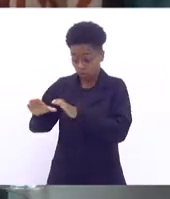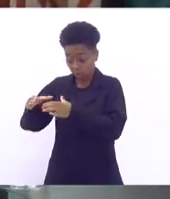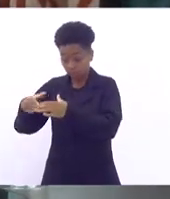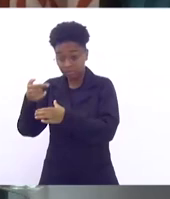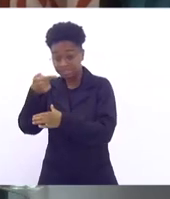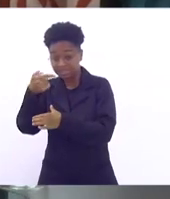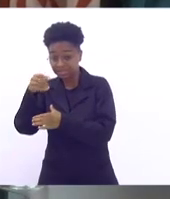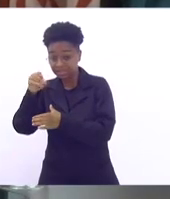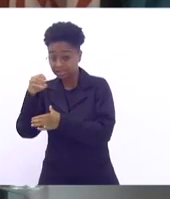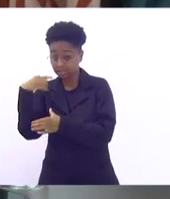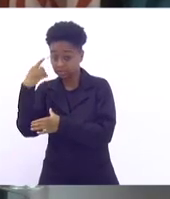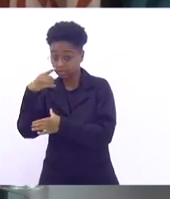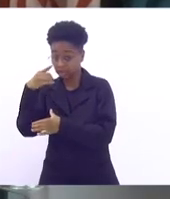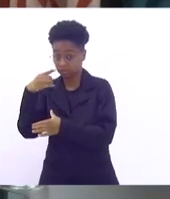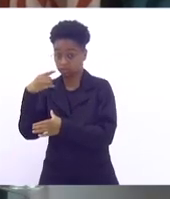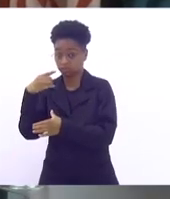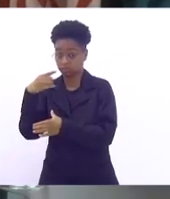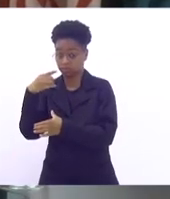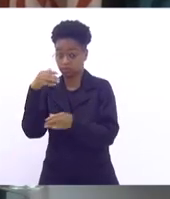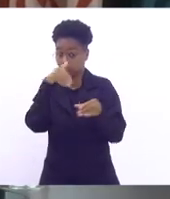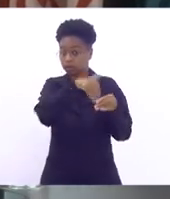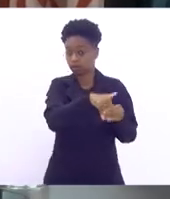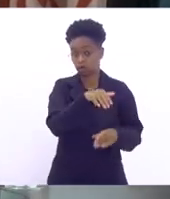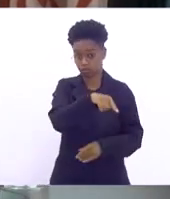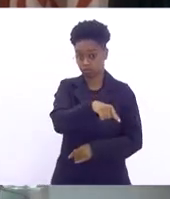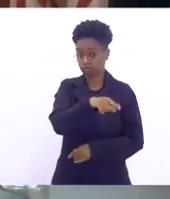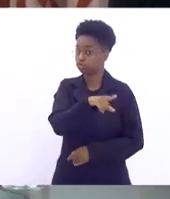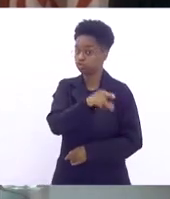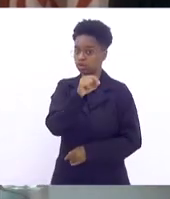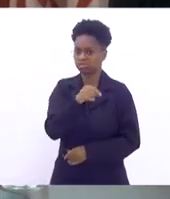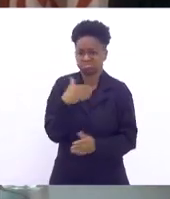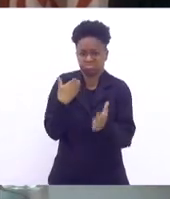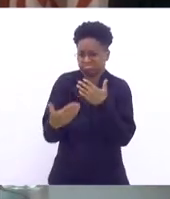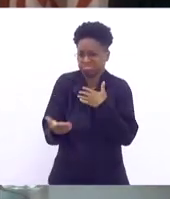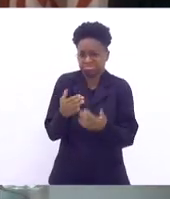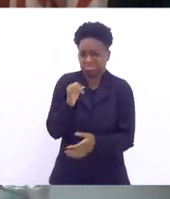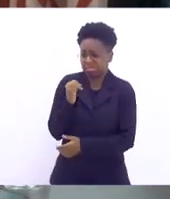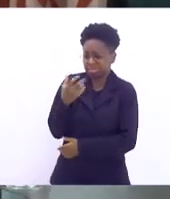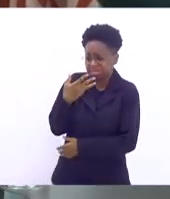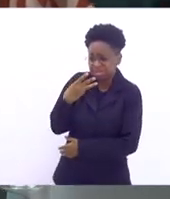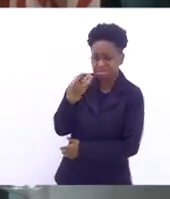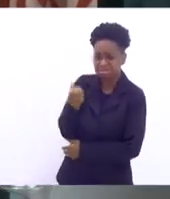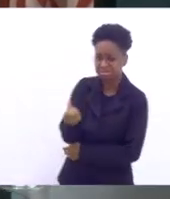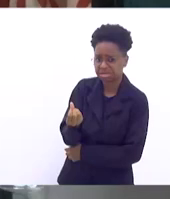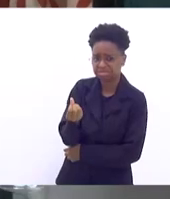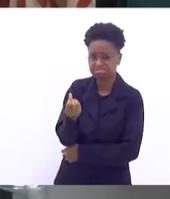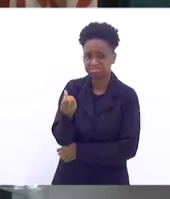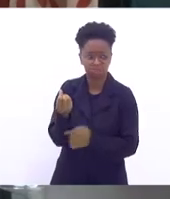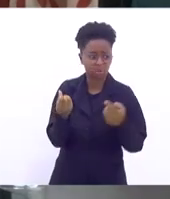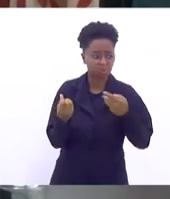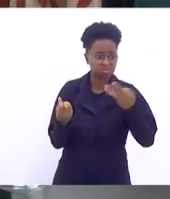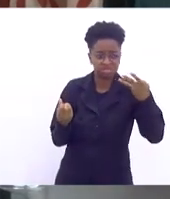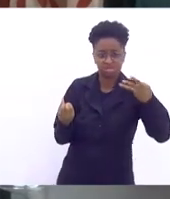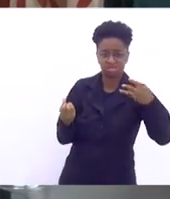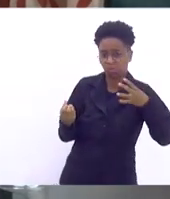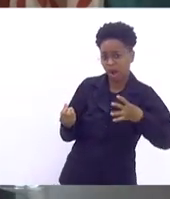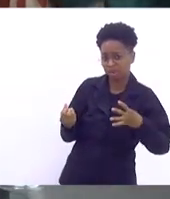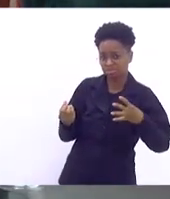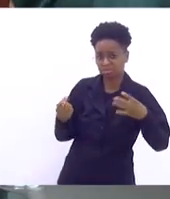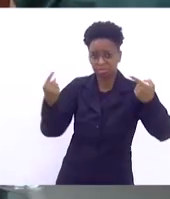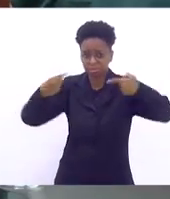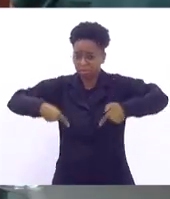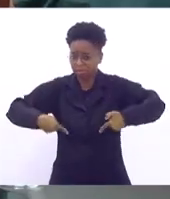Deputados pouco importa se foi 36 a 34 ou 69 é